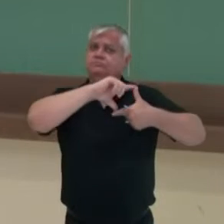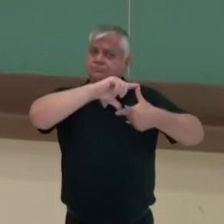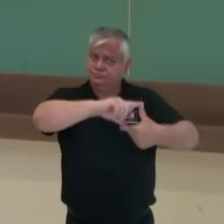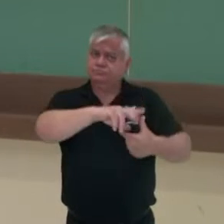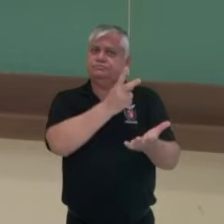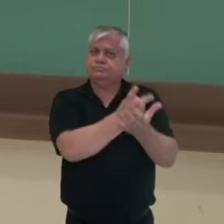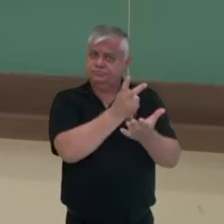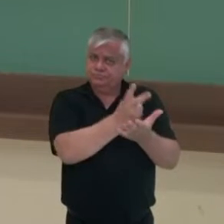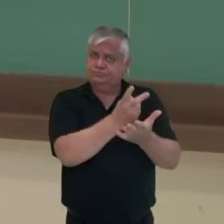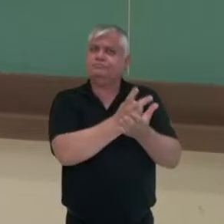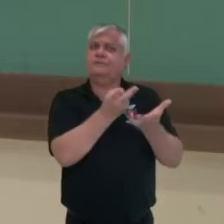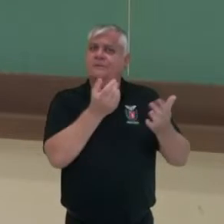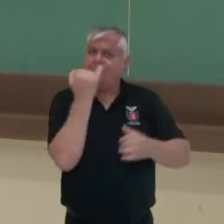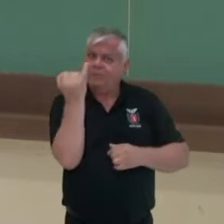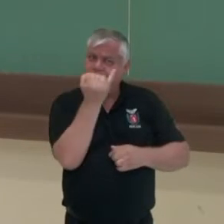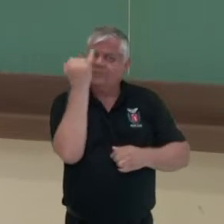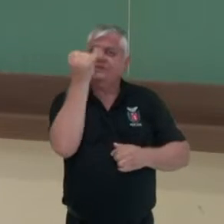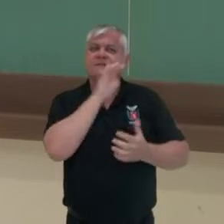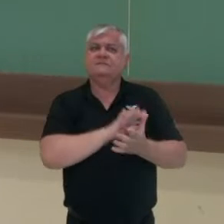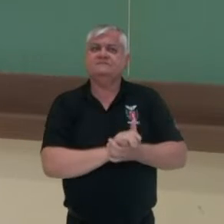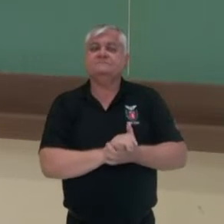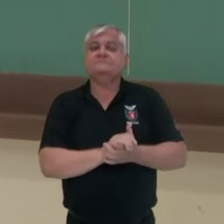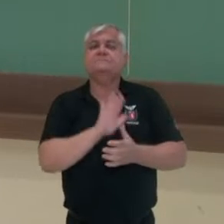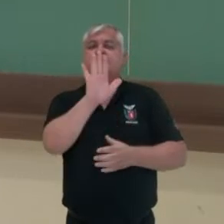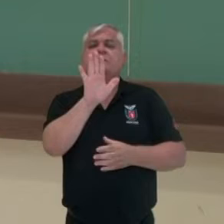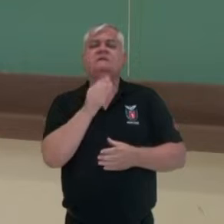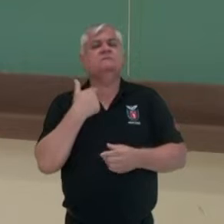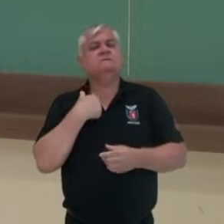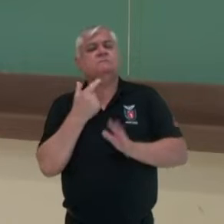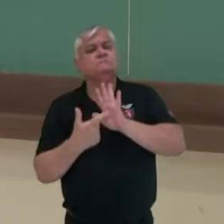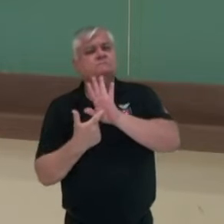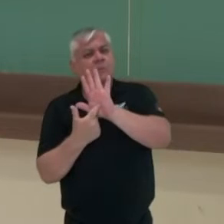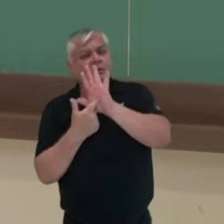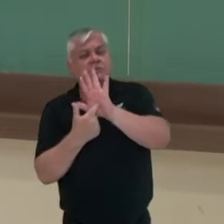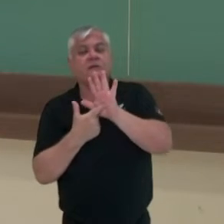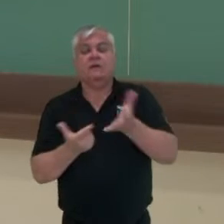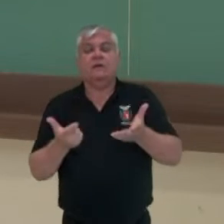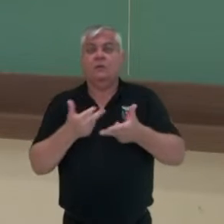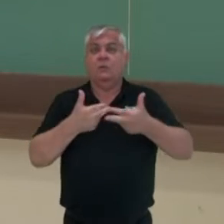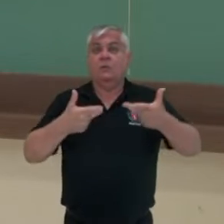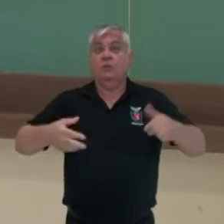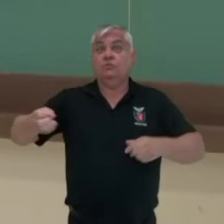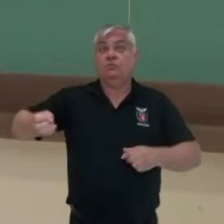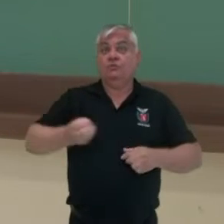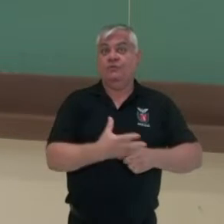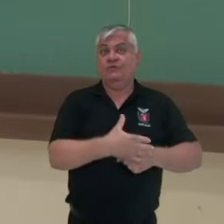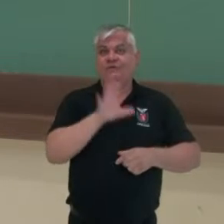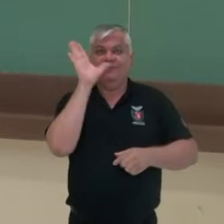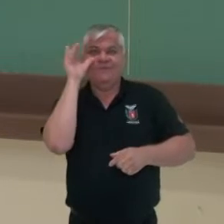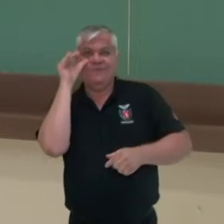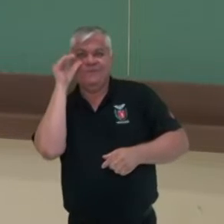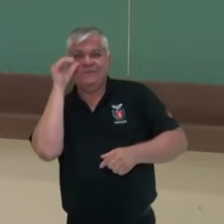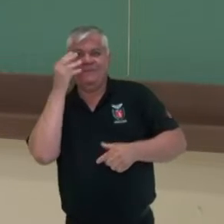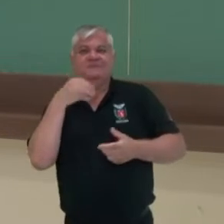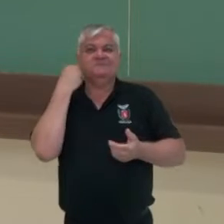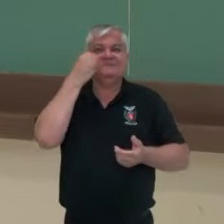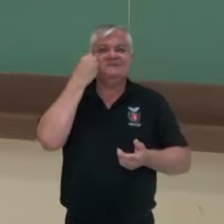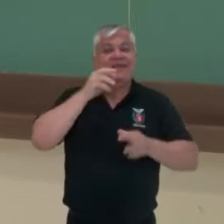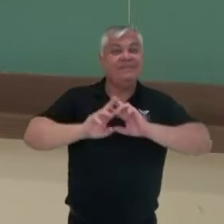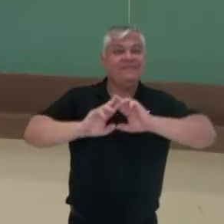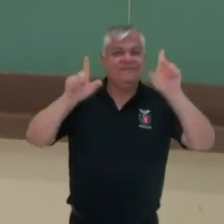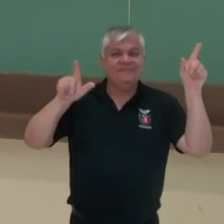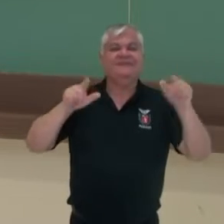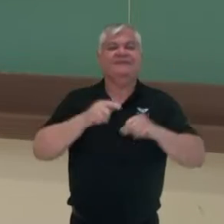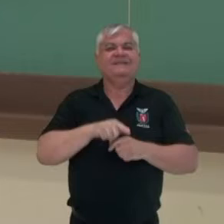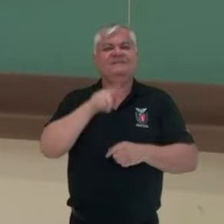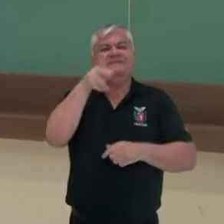são tradicionais, né? As que existem até hoje. Então, eu tentei trazer algumas curiosidades para vocês, né? Um pouquinho diferente do que a gente está acostumado